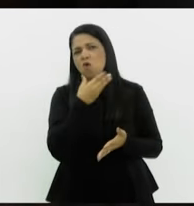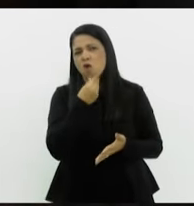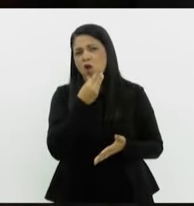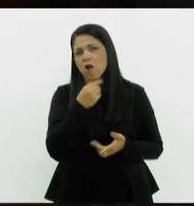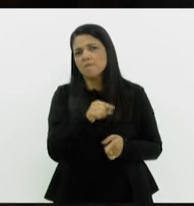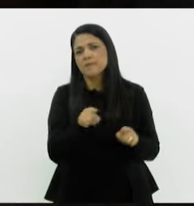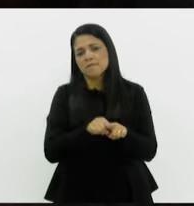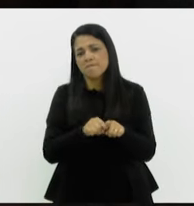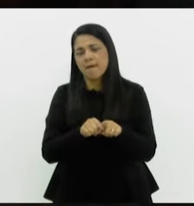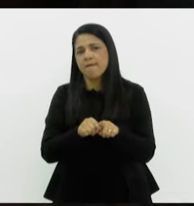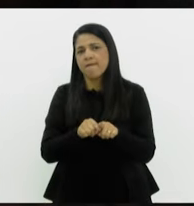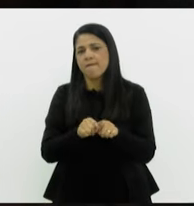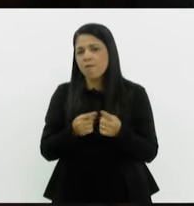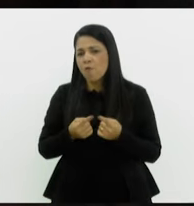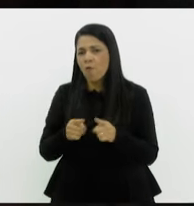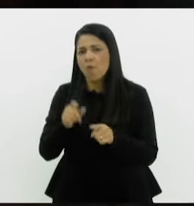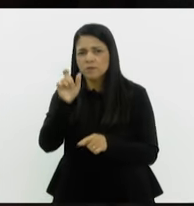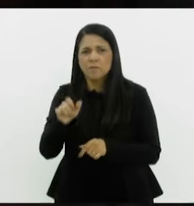crianças, tá bom?